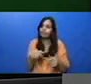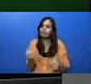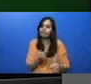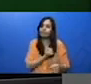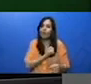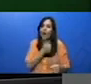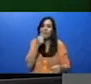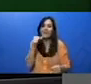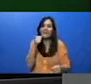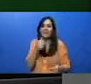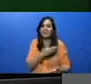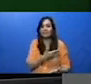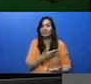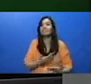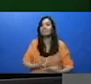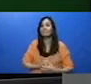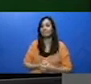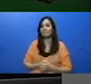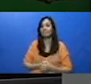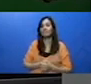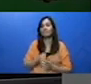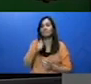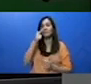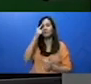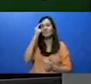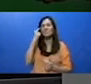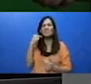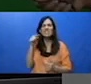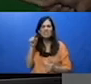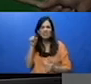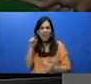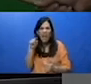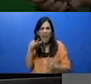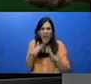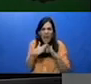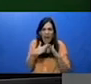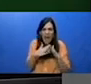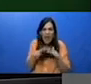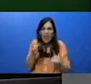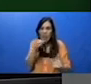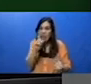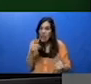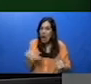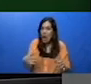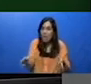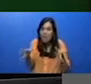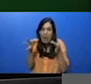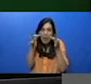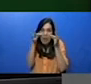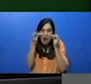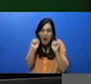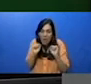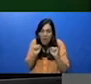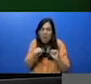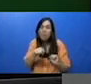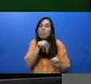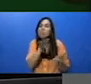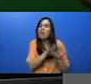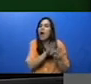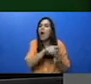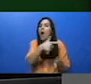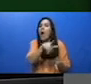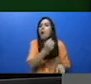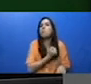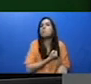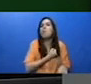para ela. Então, olha, se você, na hora de jogar, não prestar atenção, o ponto vai ficar para o seu adversário,